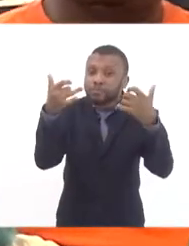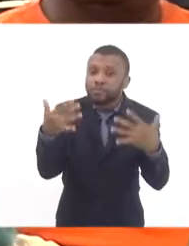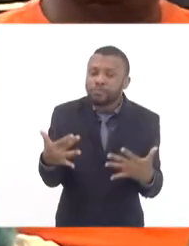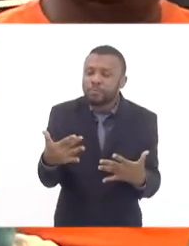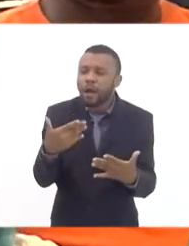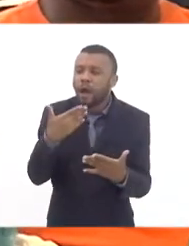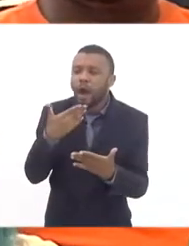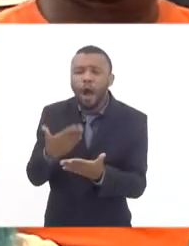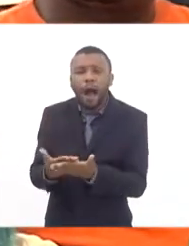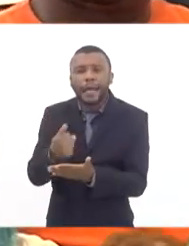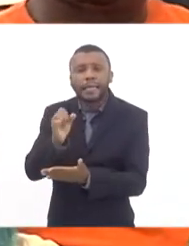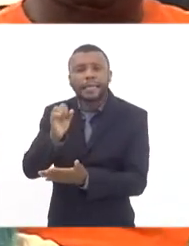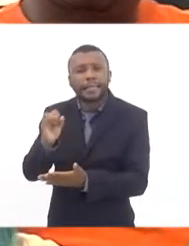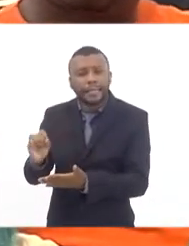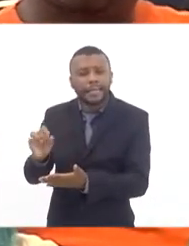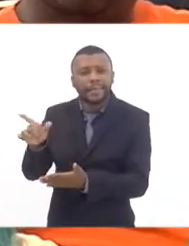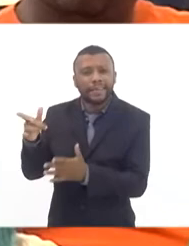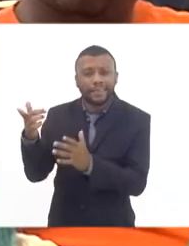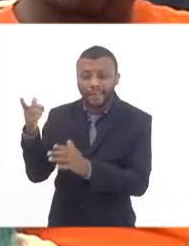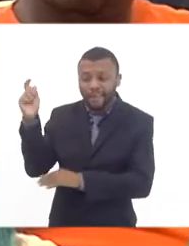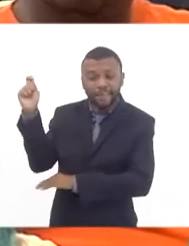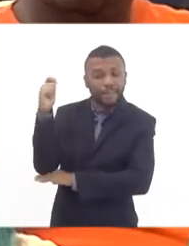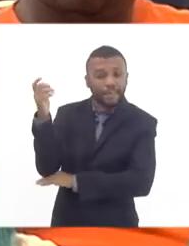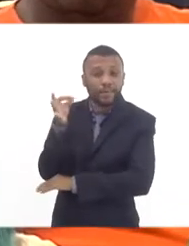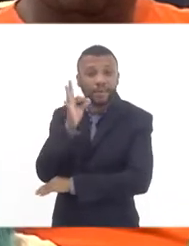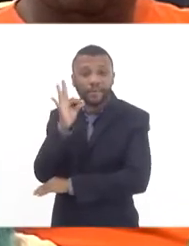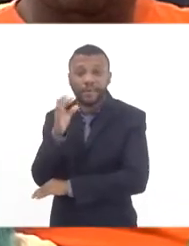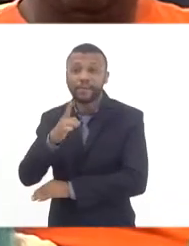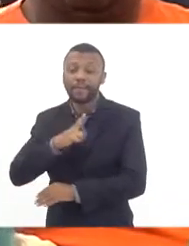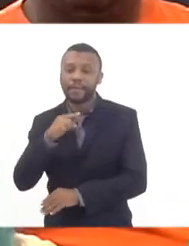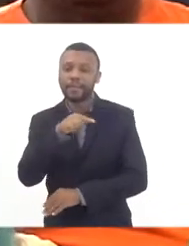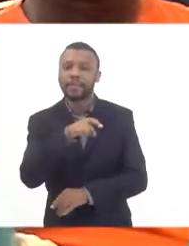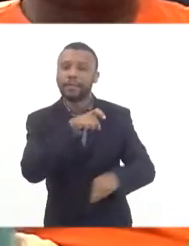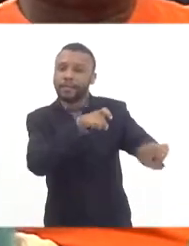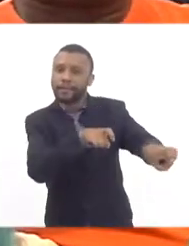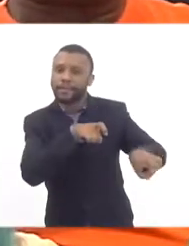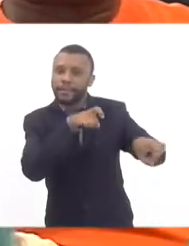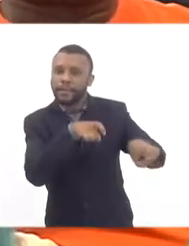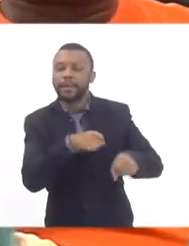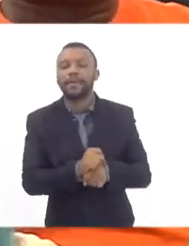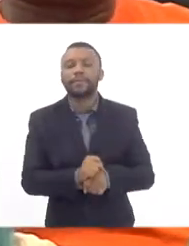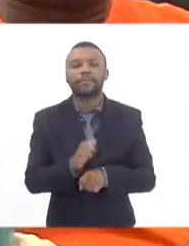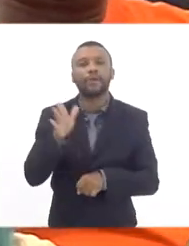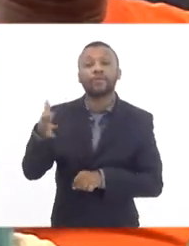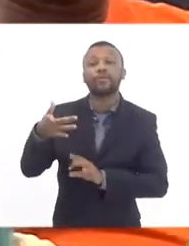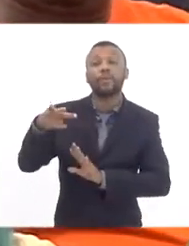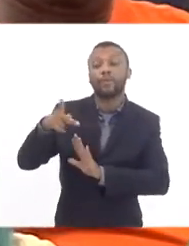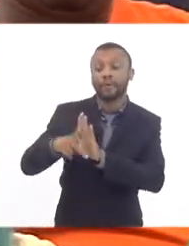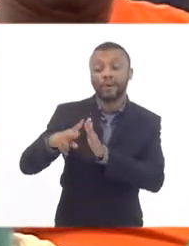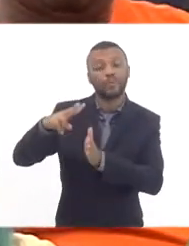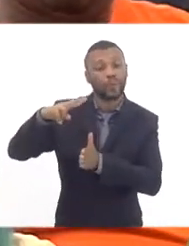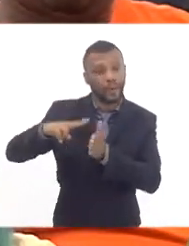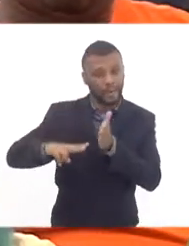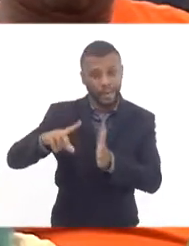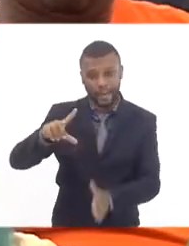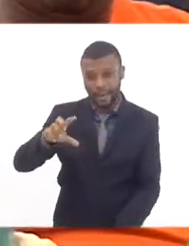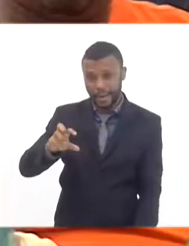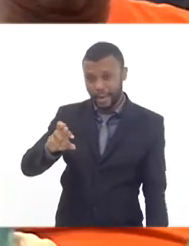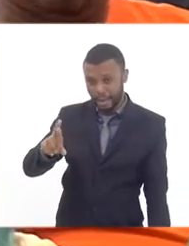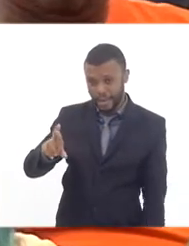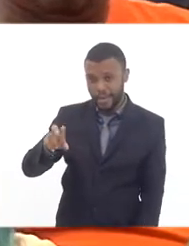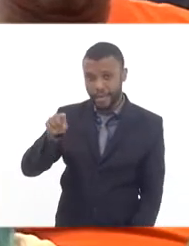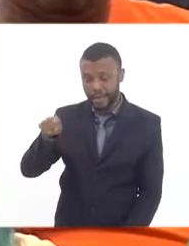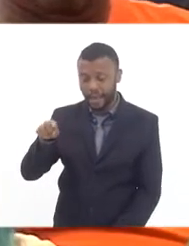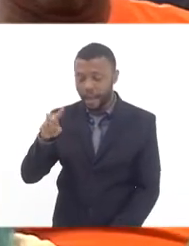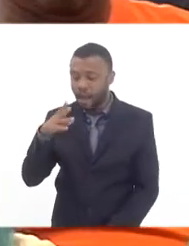se esse festival fosse na Fazenda do Colubandê? Seria incrível se fosse. Também fui no Ler, e foi maravilhoso. E quando eu entrei lá, eu falei,